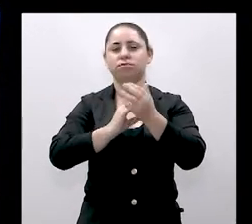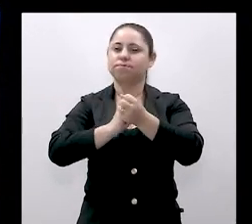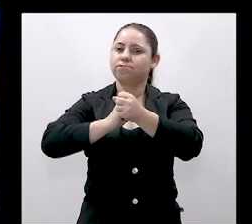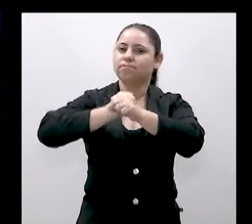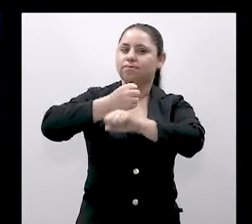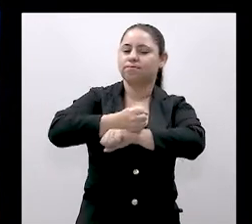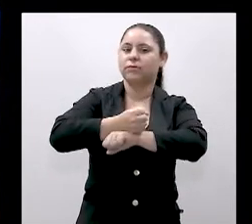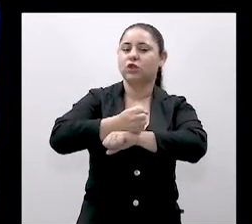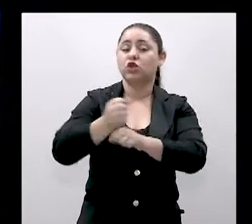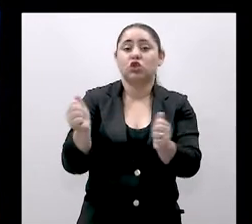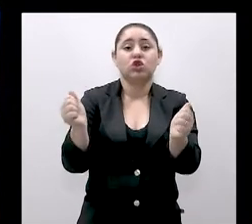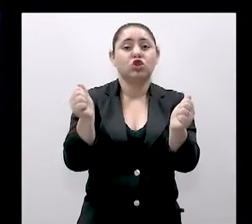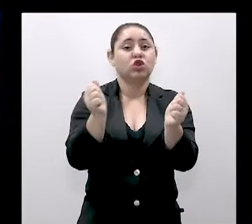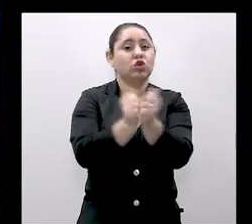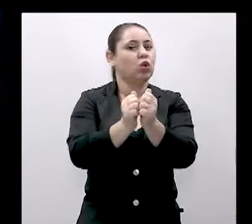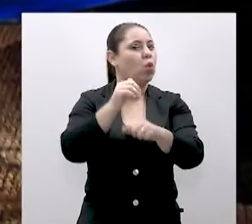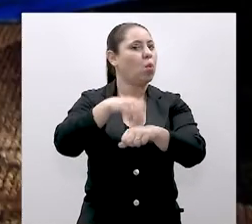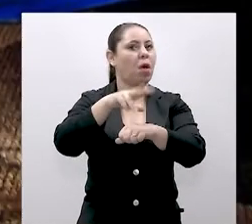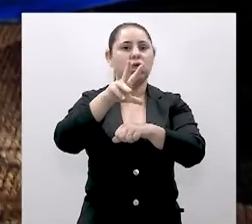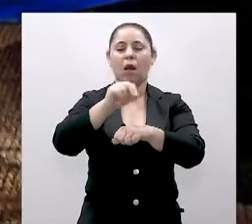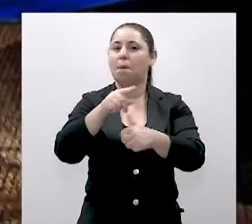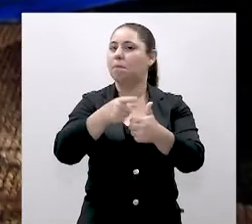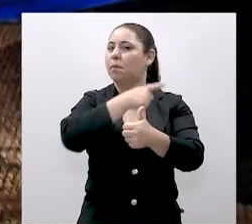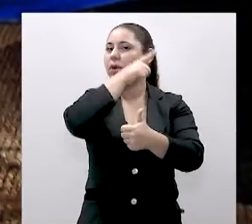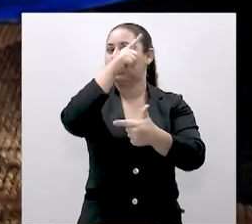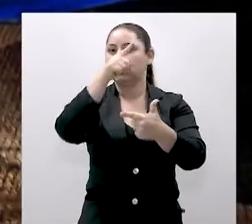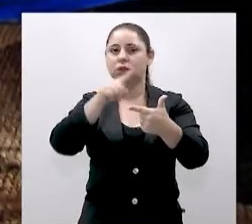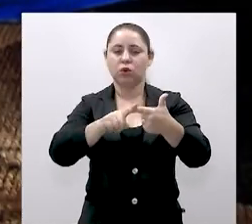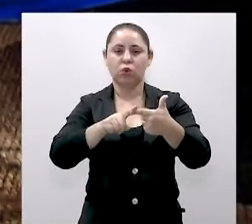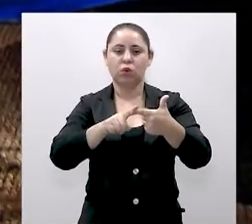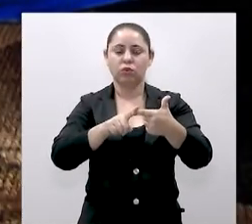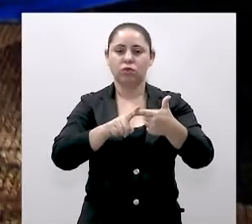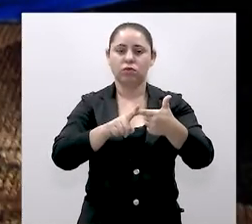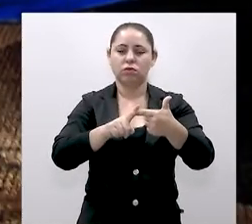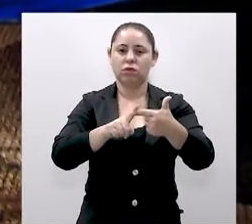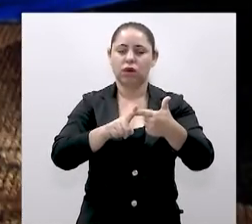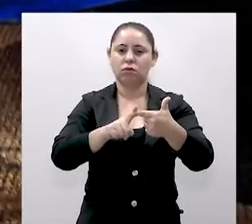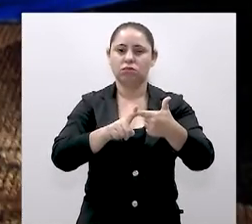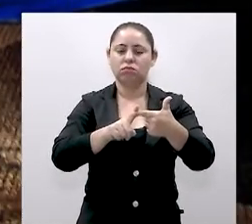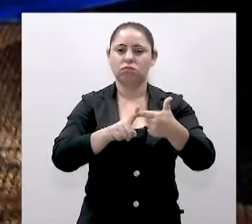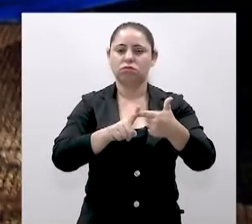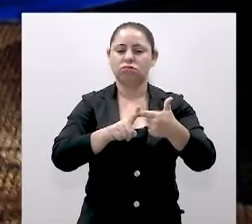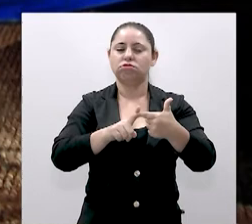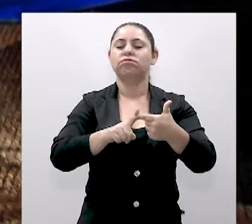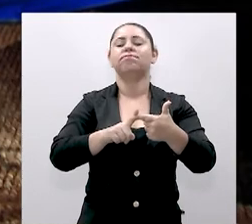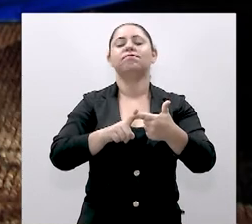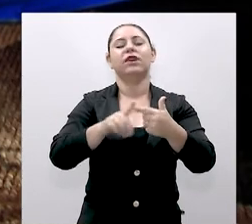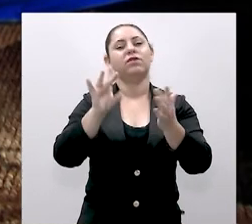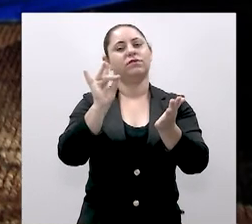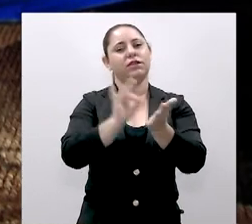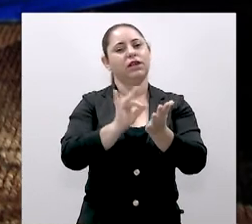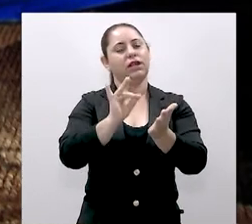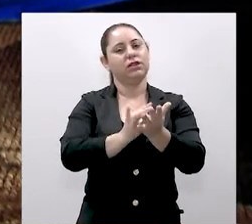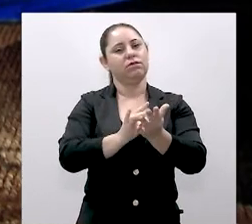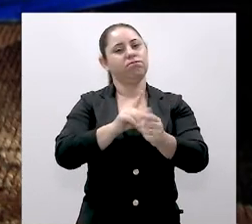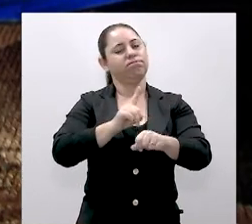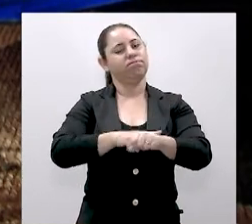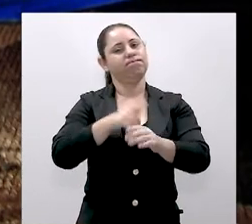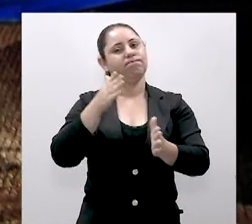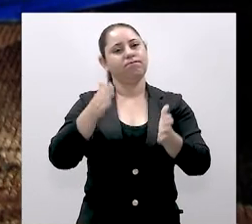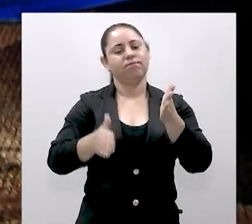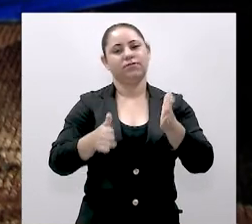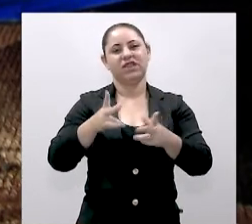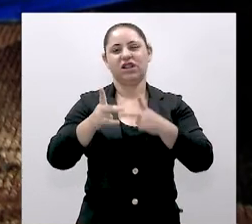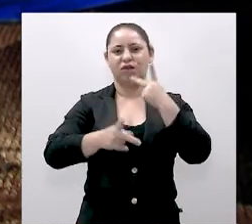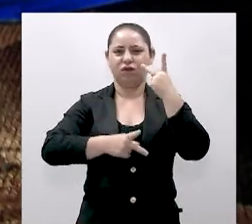e junto com isso a minha inocência primeira instância segunda por unanimidade e na verdade bem vim